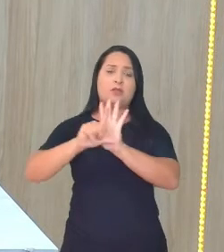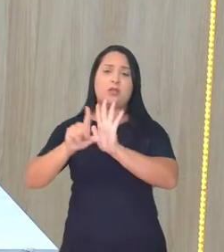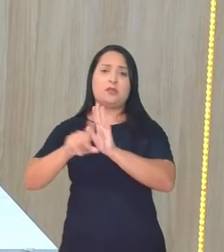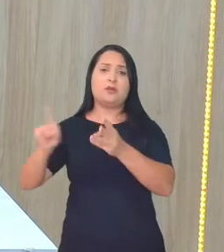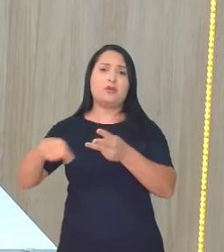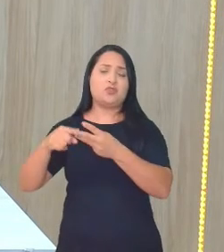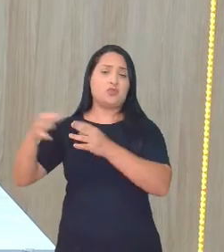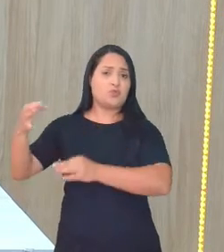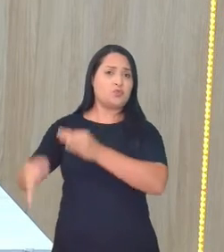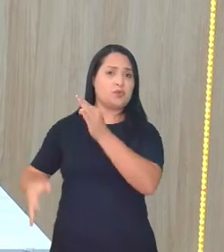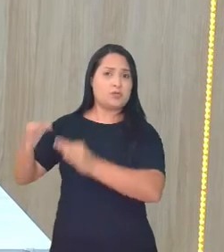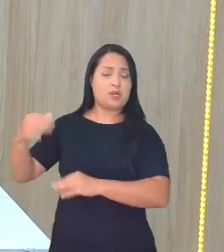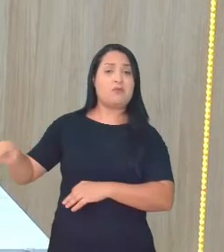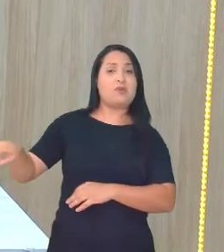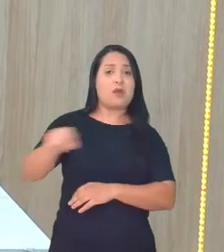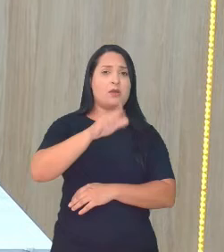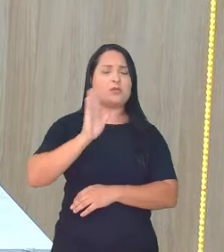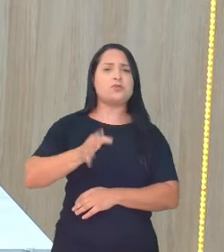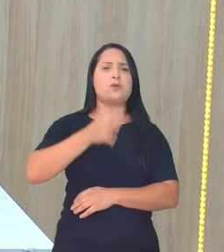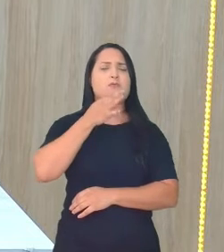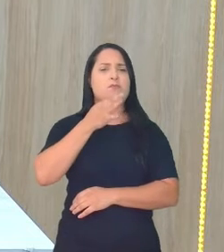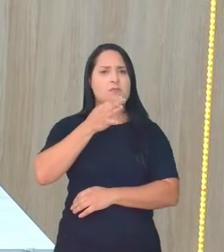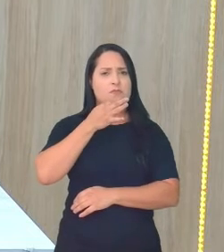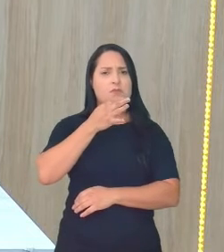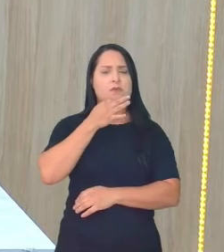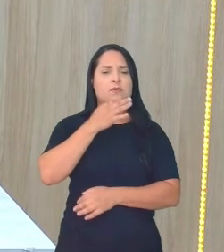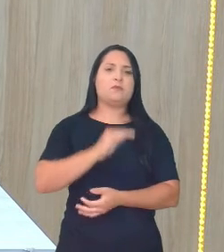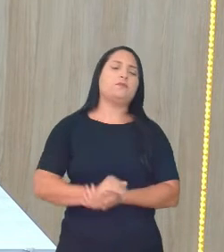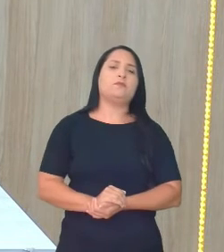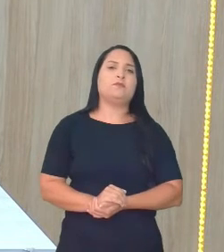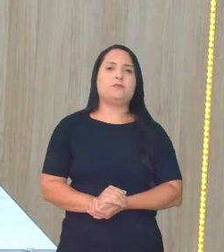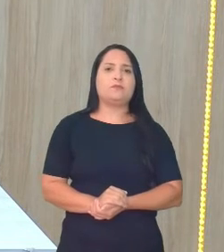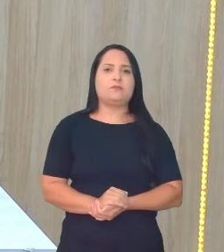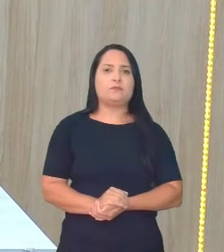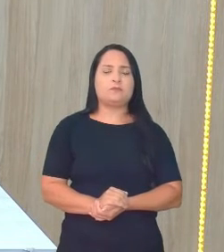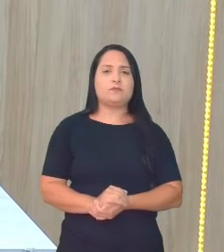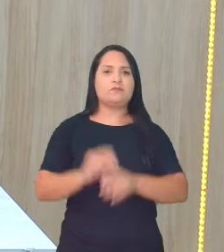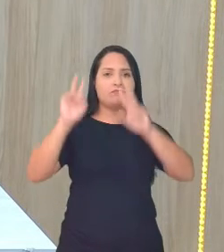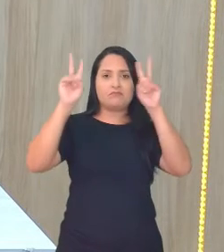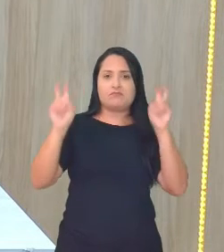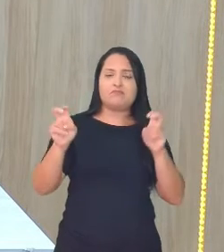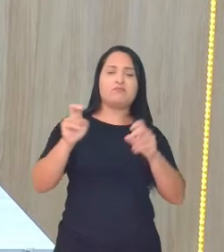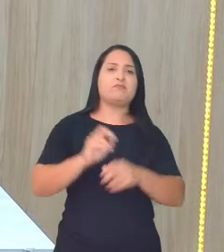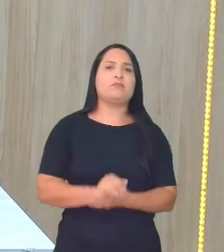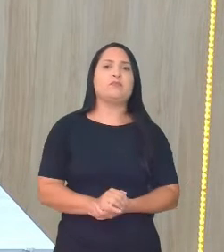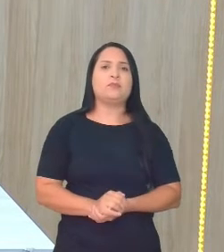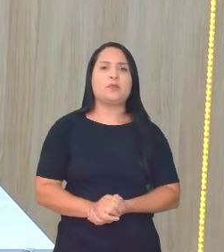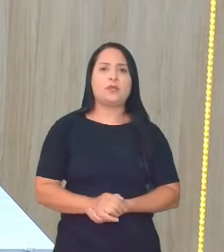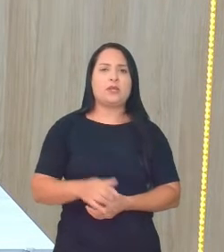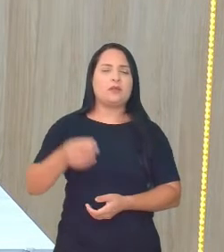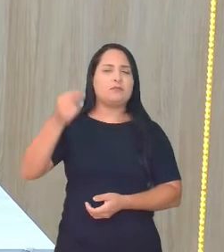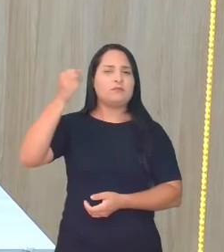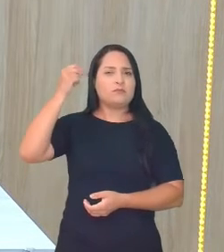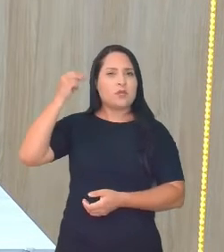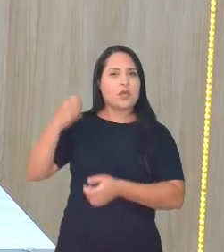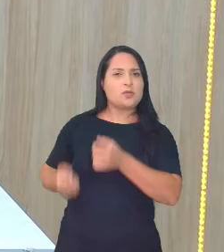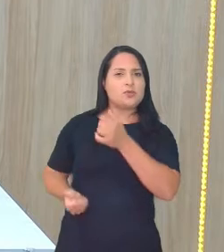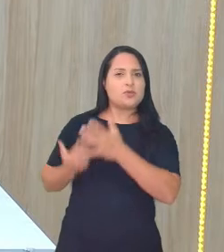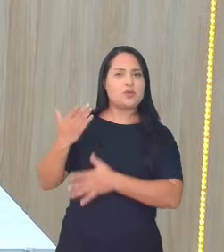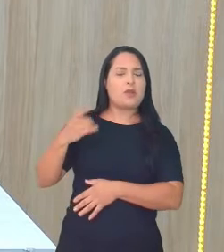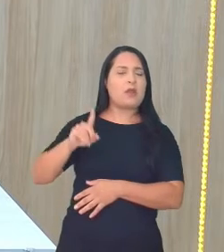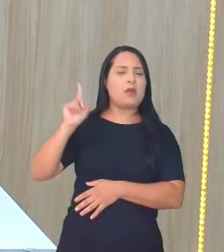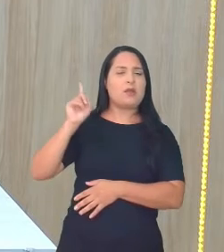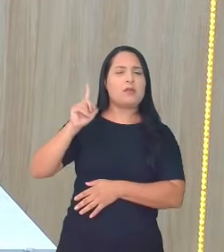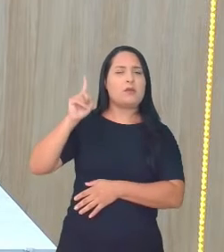e judiciário. Vocês já conhecem sobre isso, né? E essa ideia de que surgiu lá nos